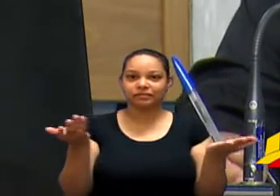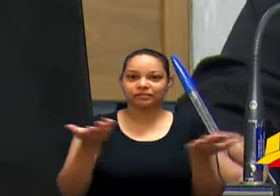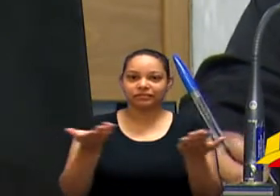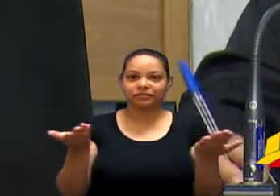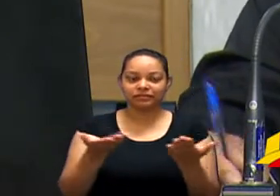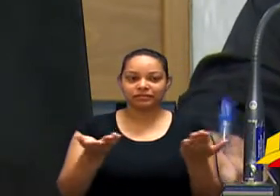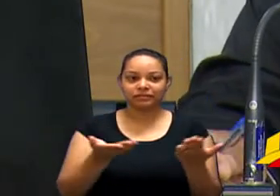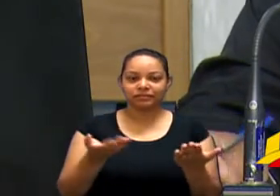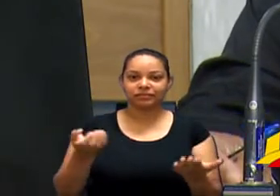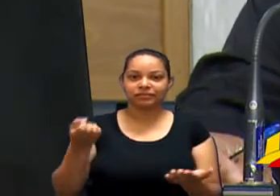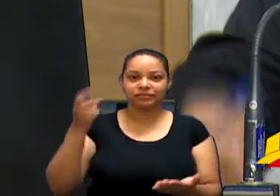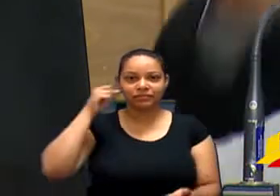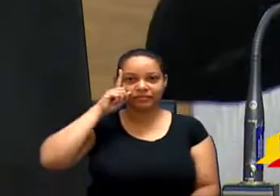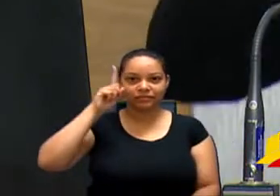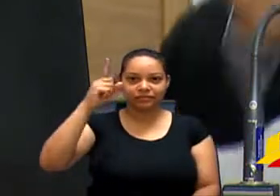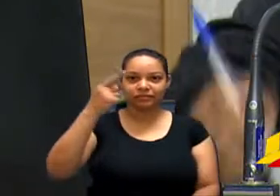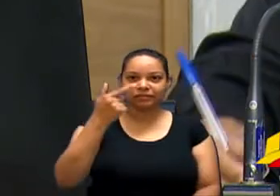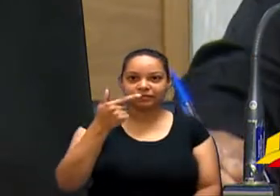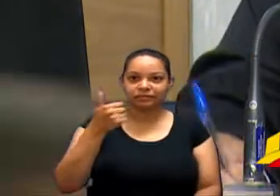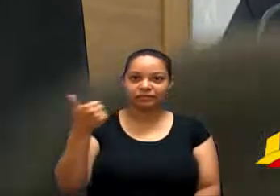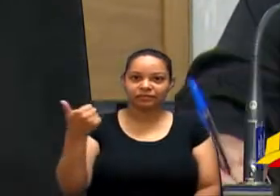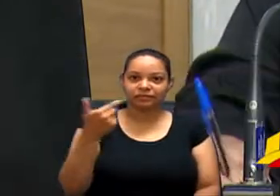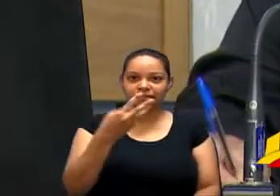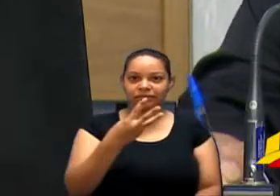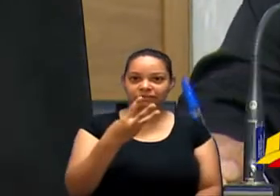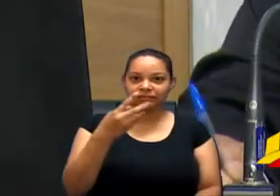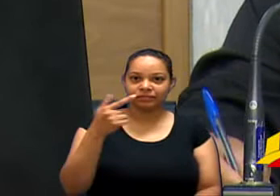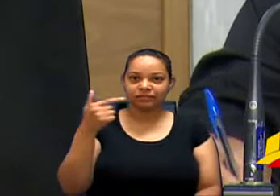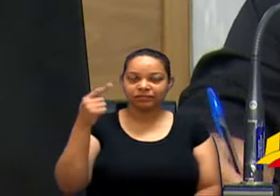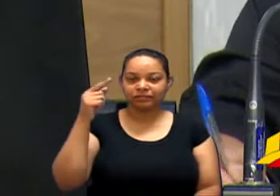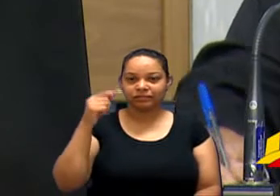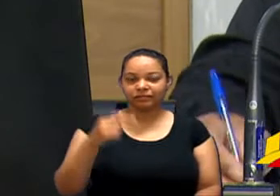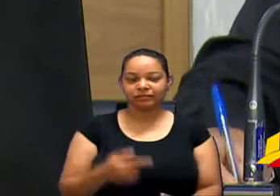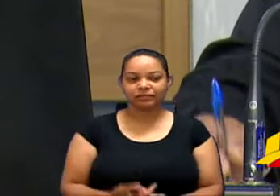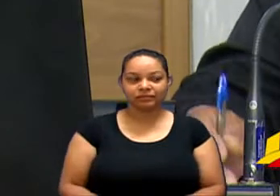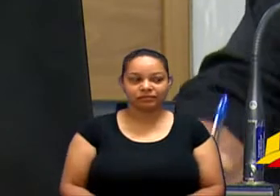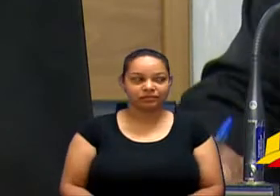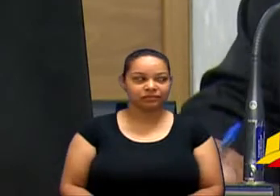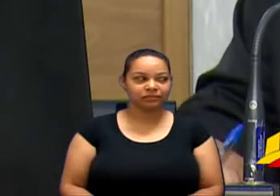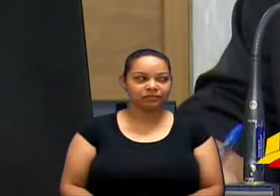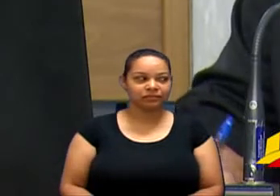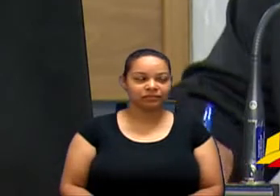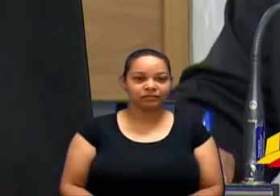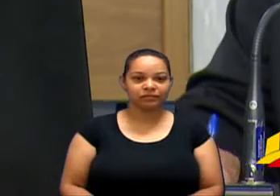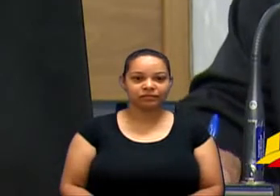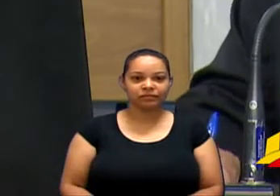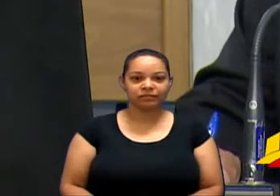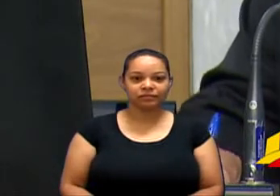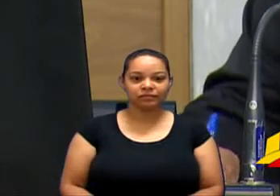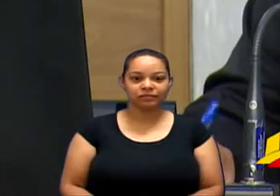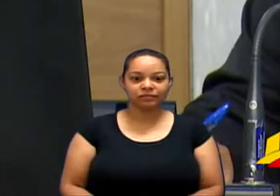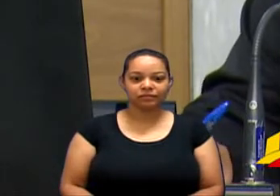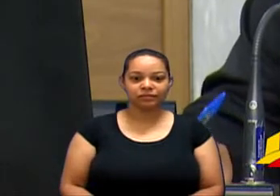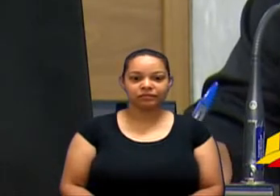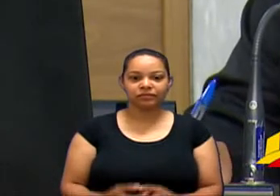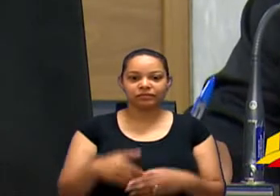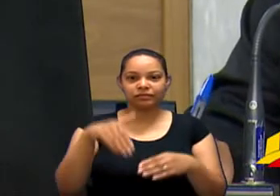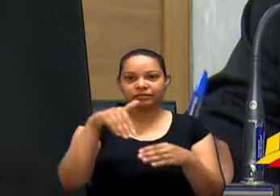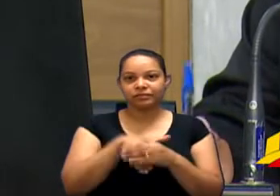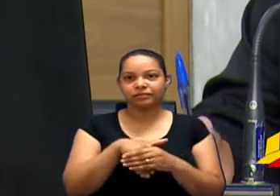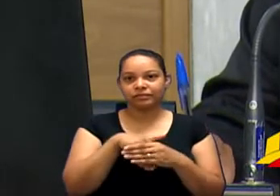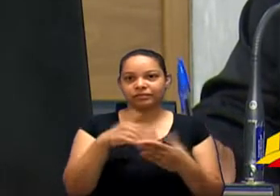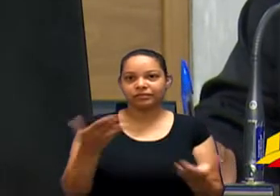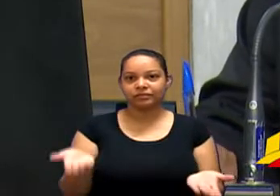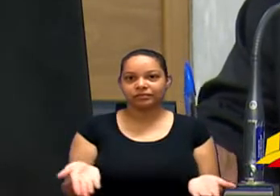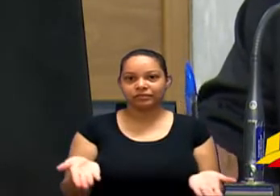do 13 é regimental Dr Hélio brasileiro pedindo a dispensa da Leitura em votação 02